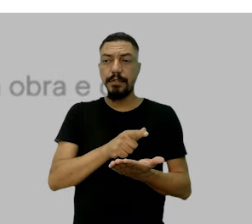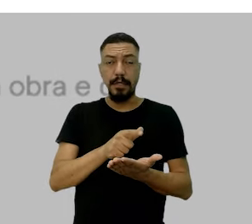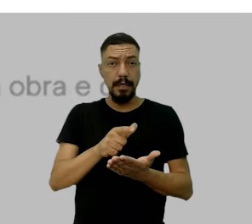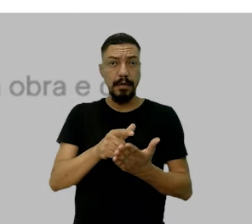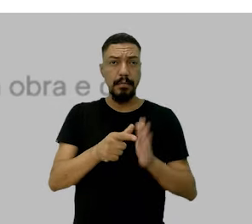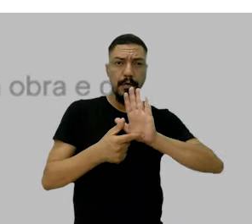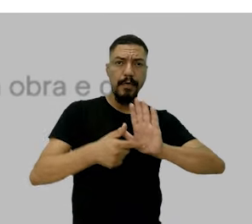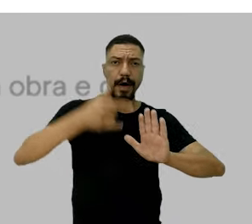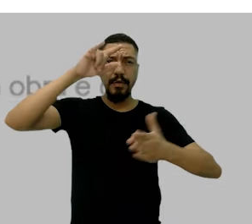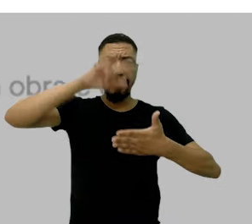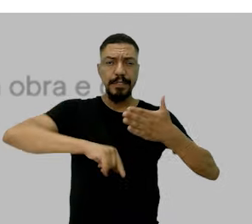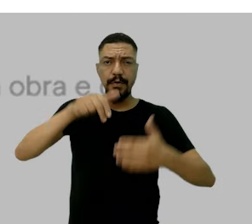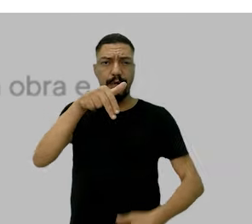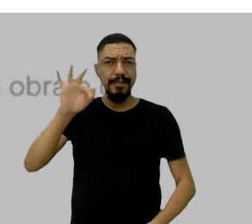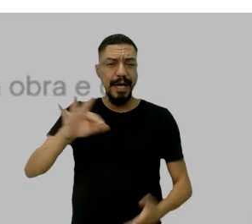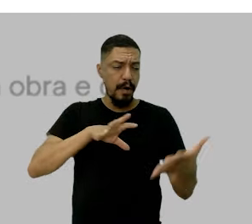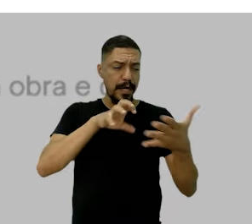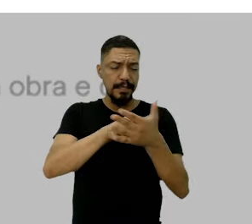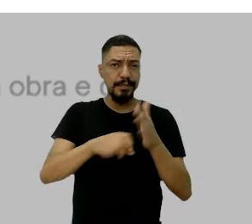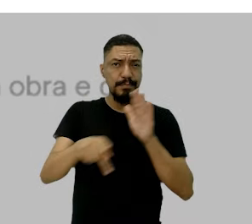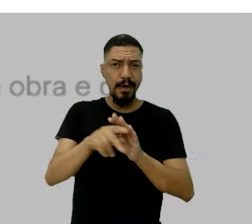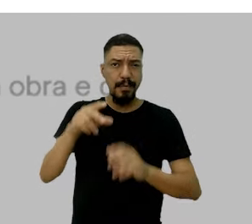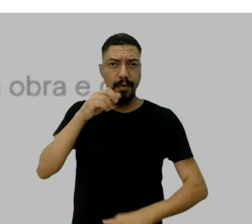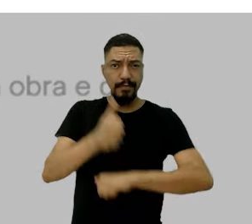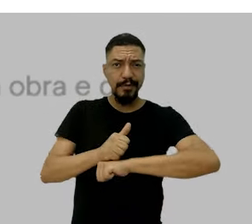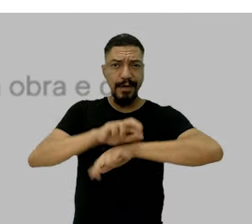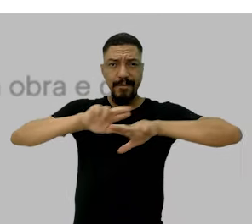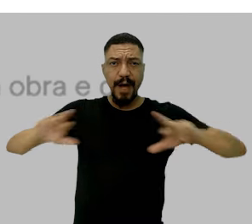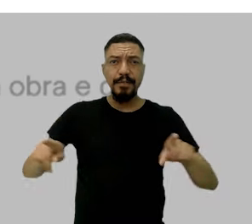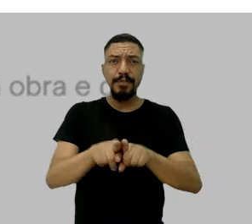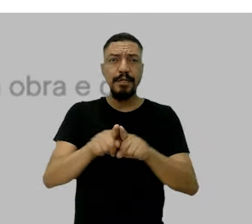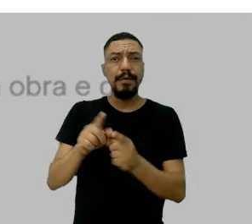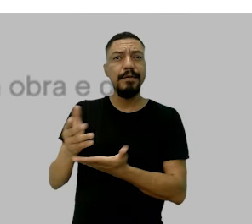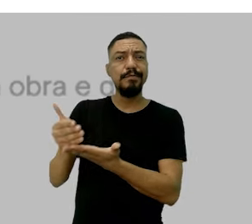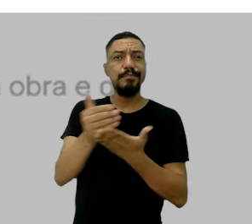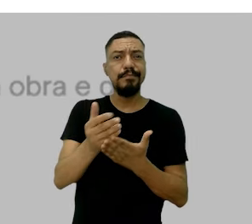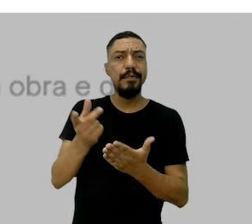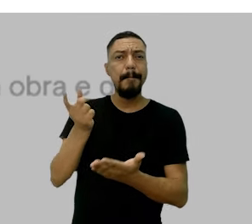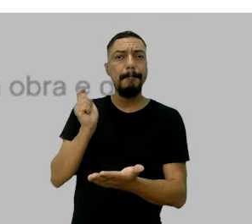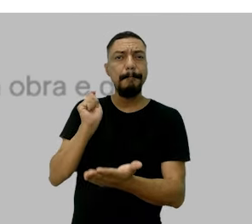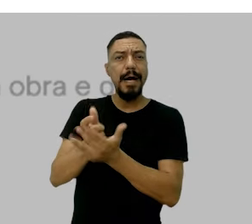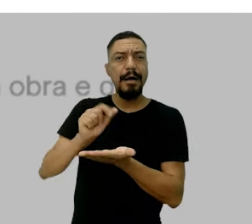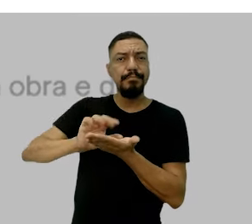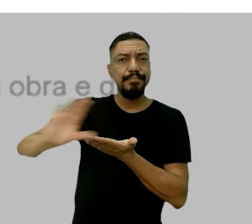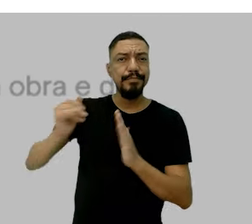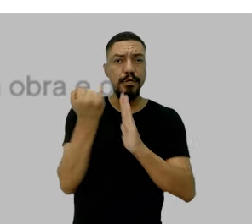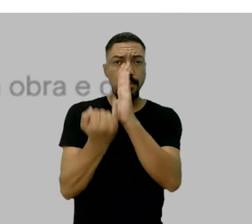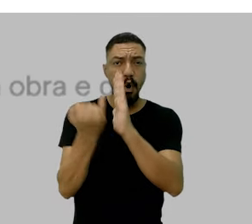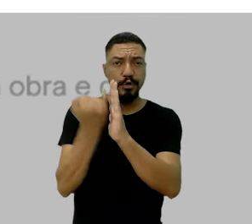notas fiscais, os registros desses profissionais e o recolhimento devido de impostos desse